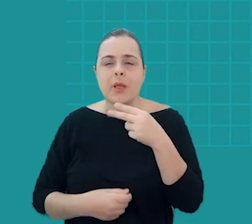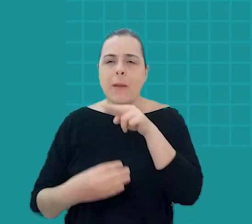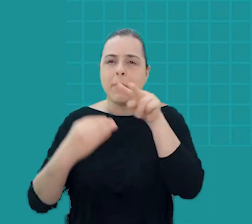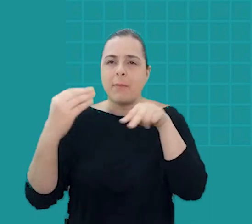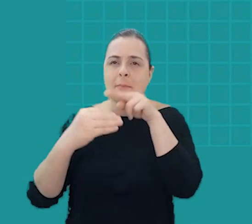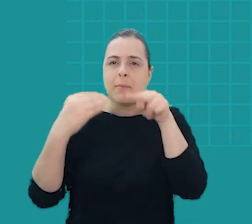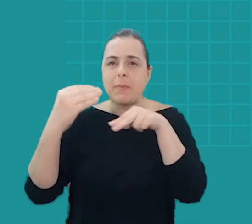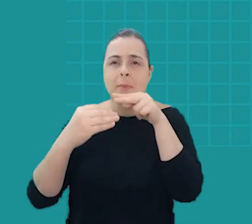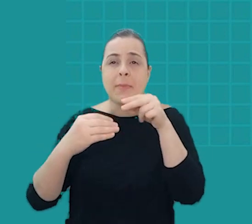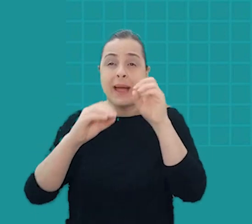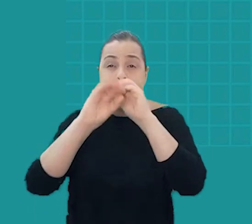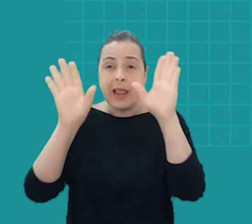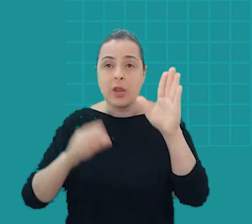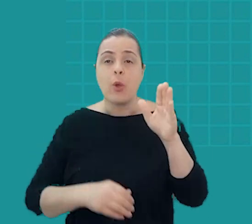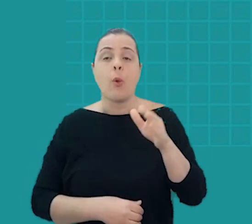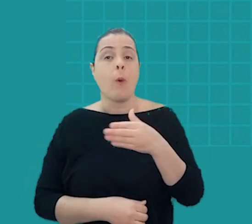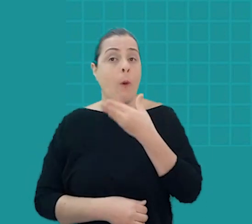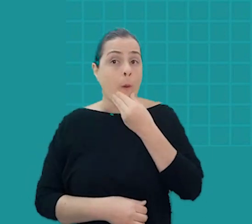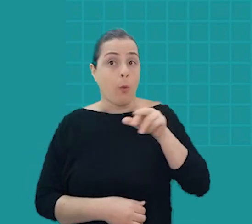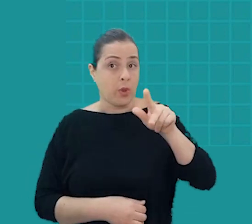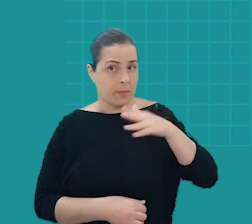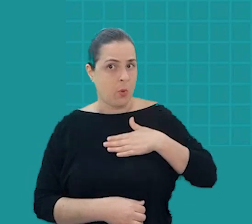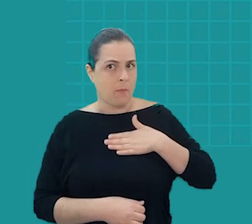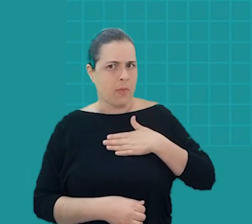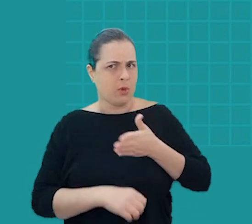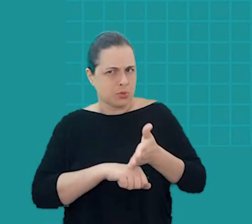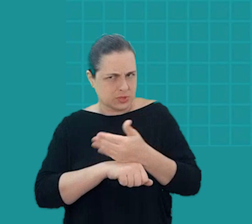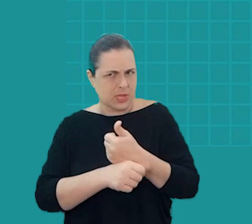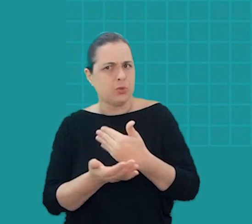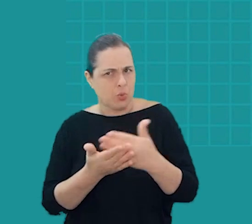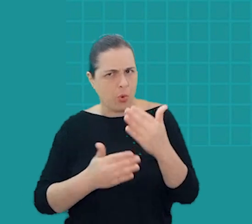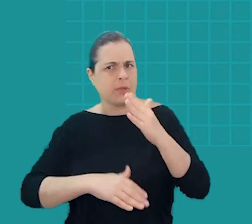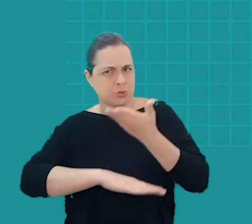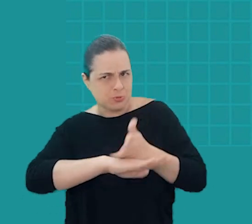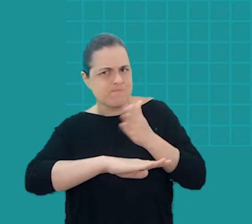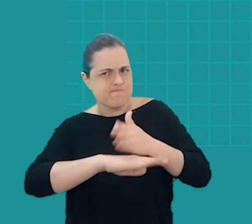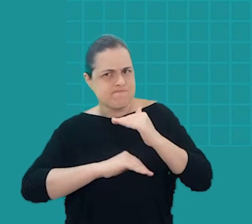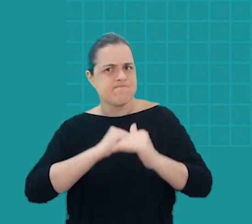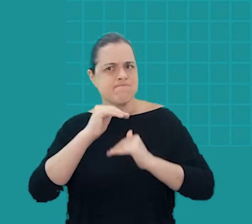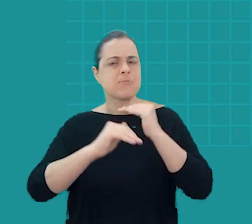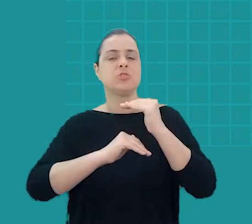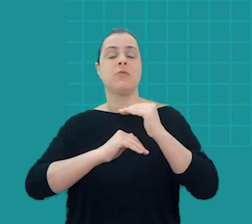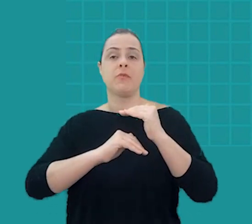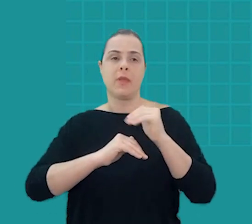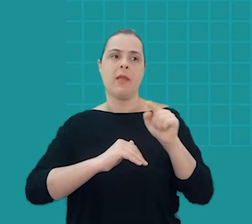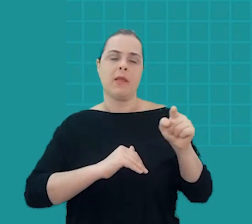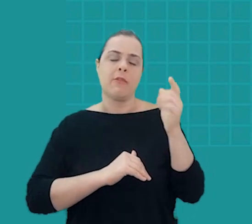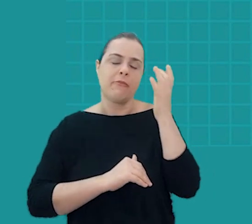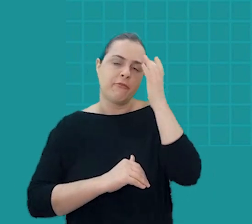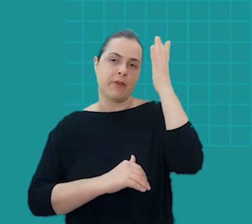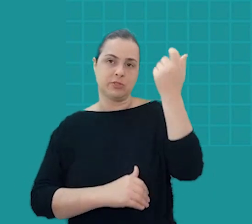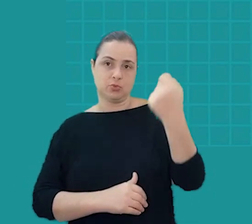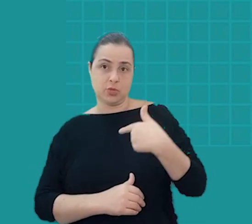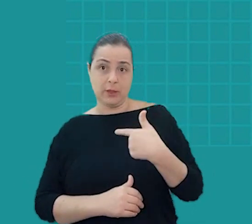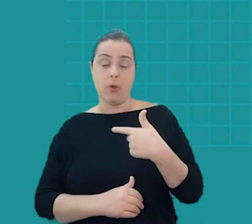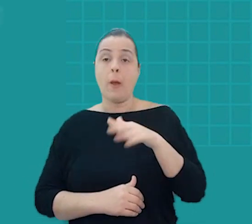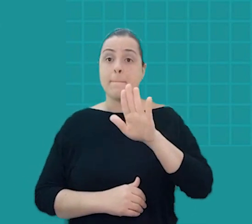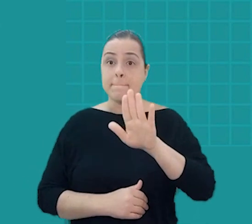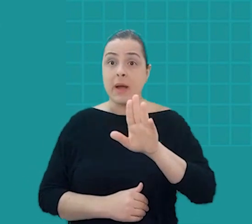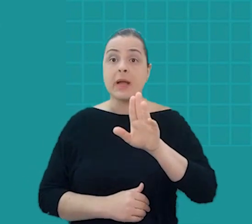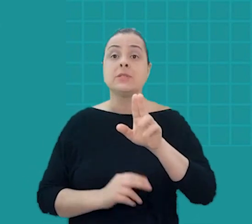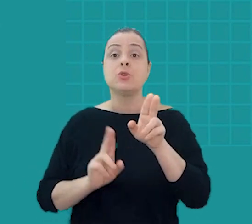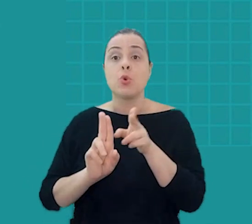cedo, ele tem um pouquinho mais de autonomia. E aí, falando do SUS, realmente o SUS sim dá aparelho